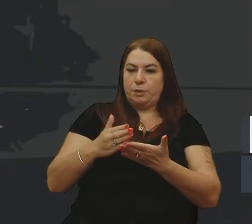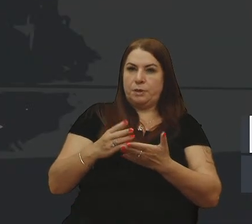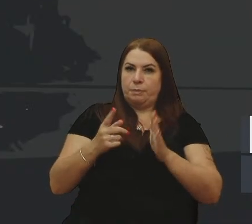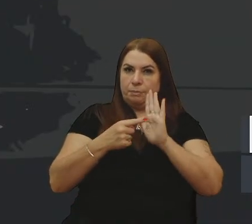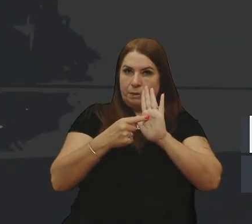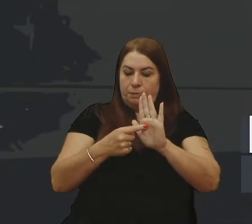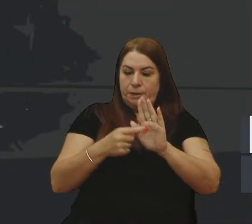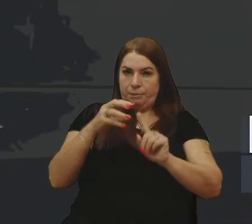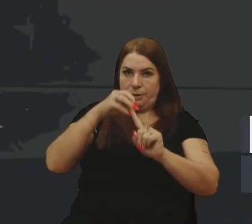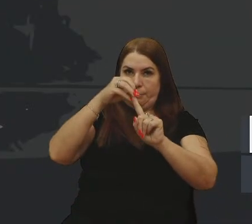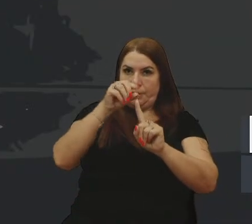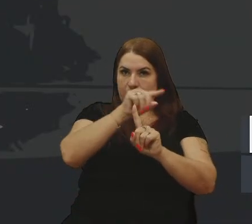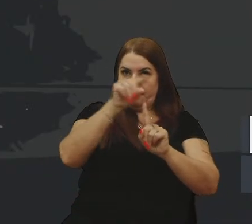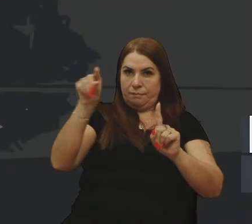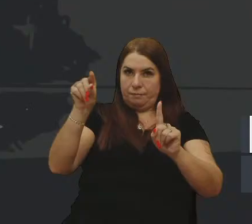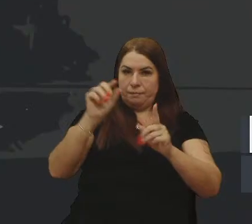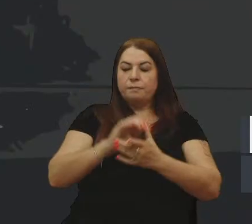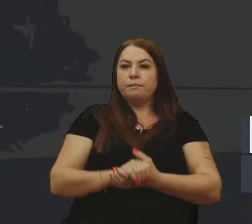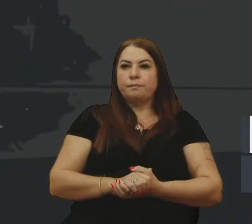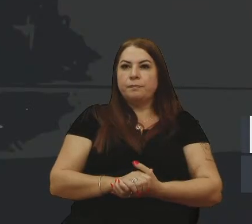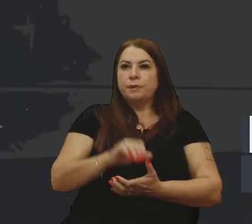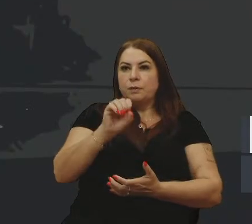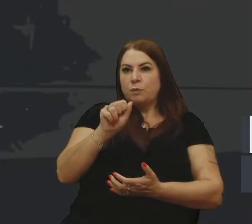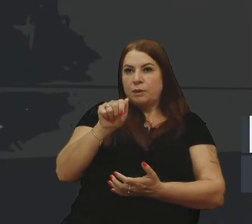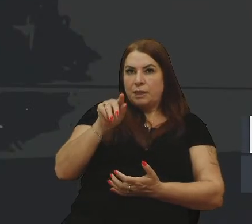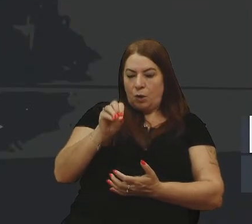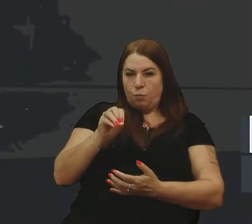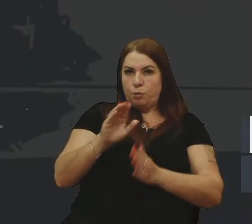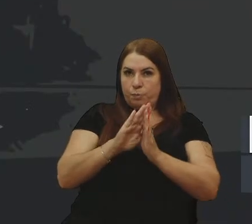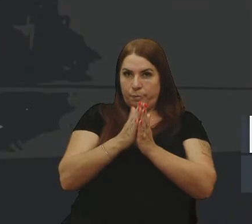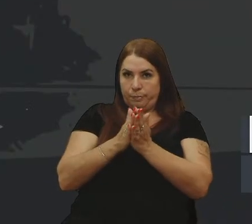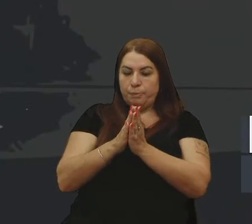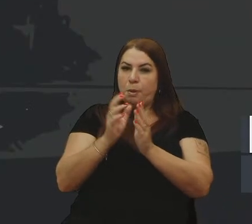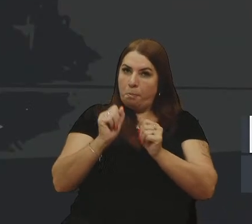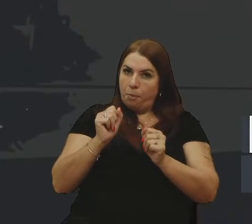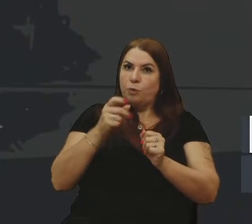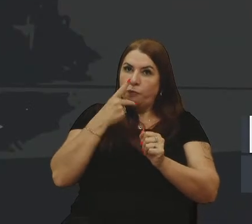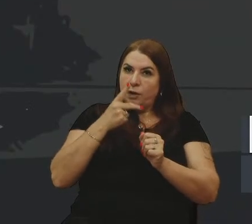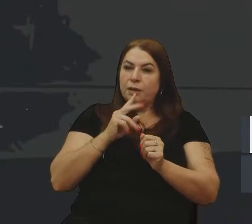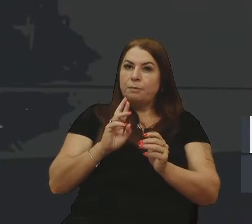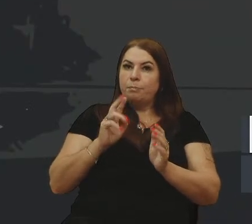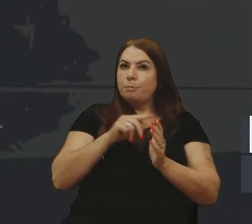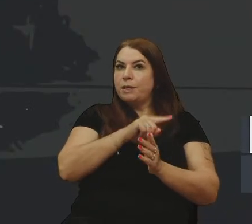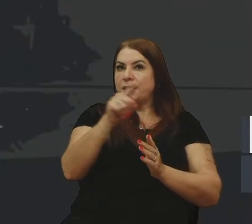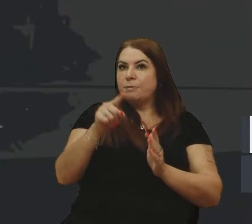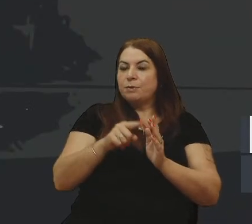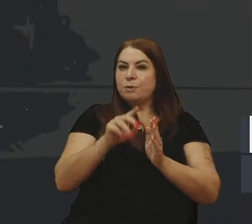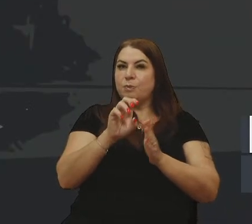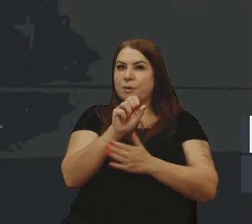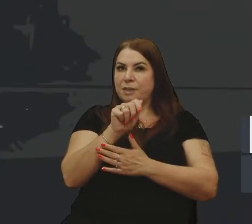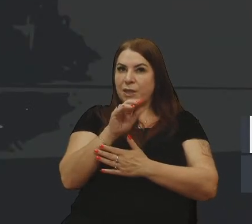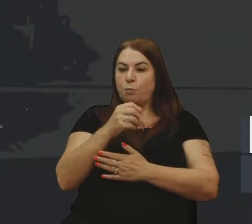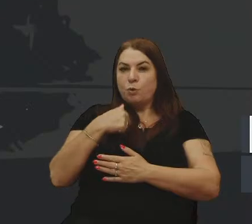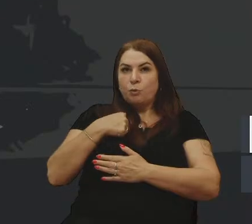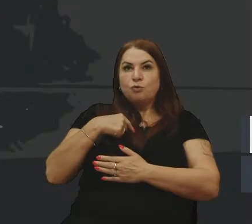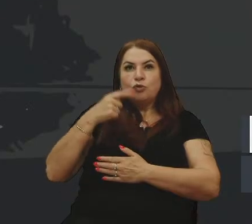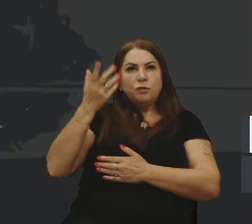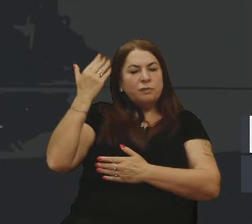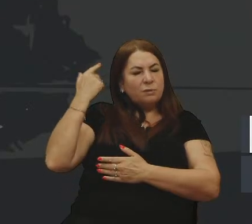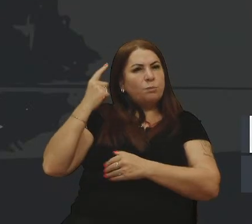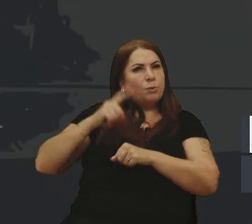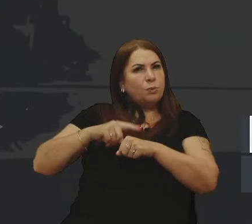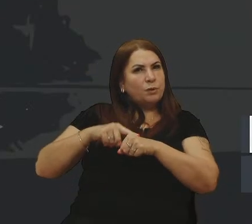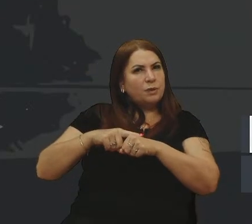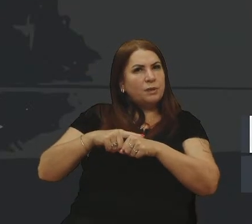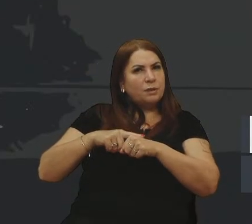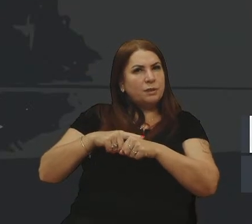apresentação principal em cima desse salmo aqui. E eu espero que eu possa dar a mesma revelação para vocês desse salmo que eu tive. Isso foi recente até, essa